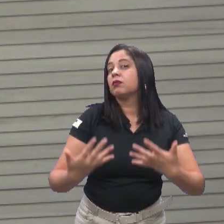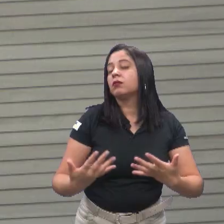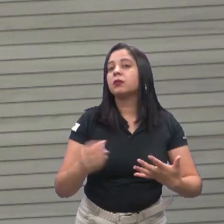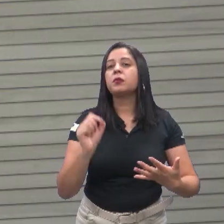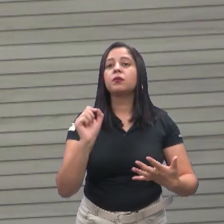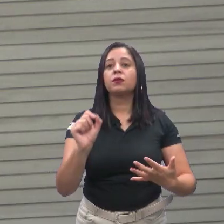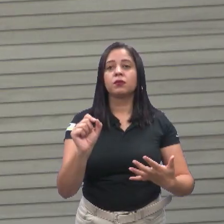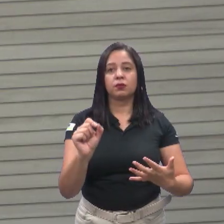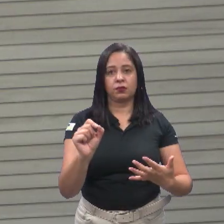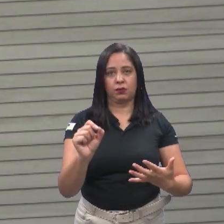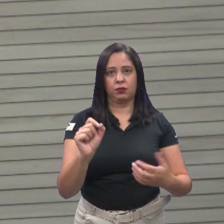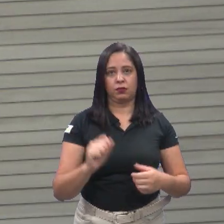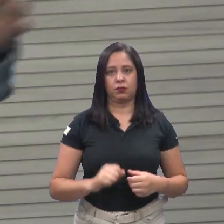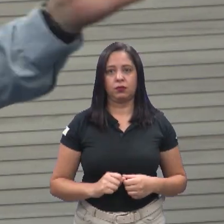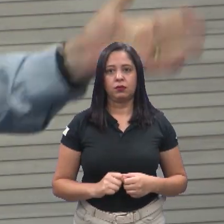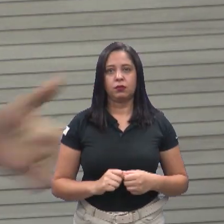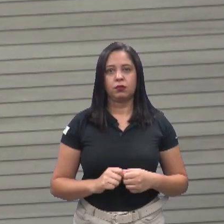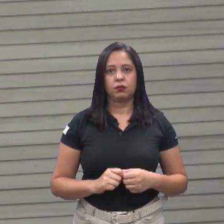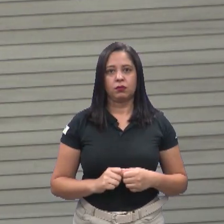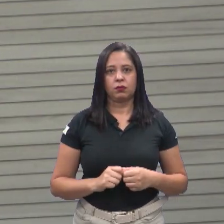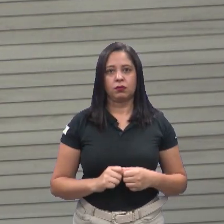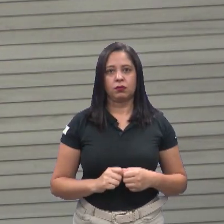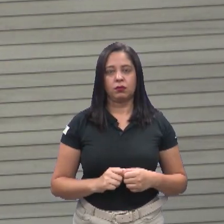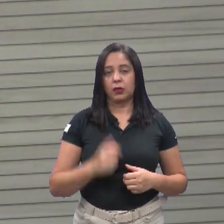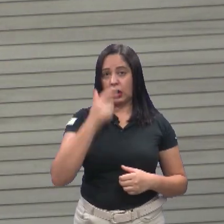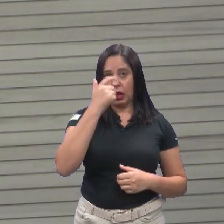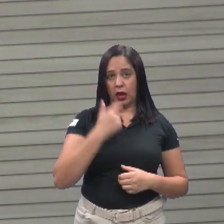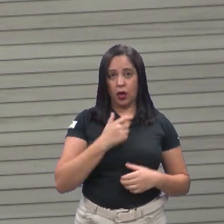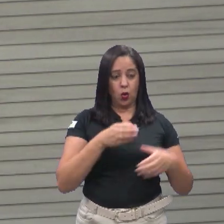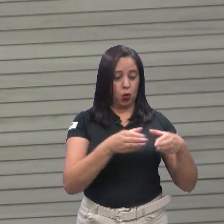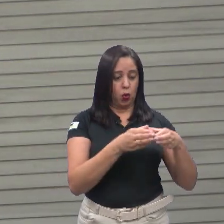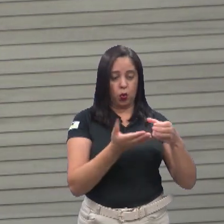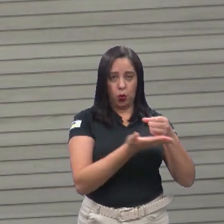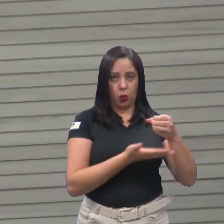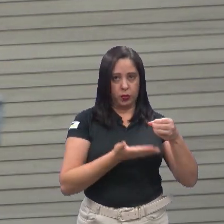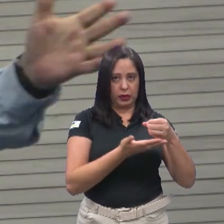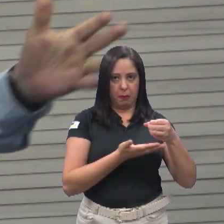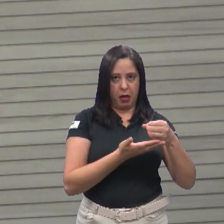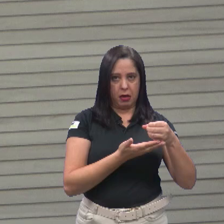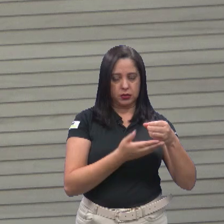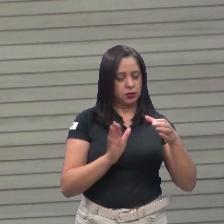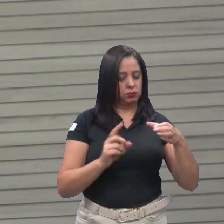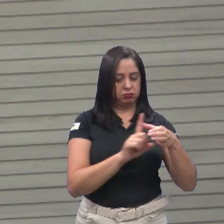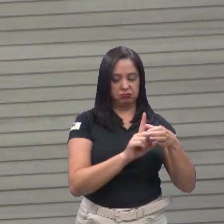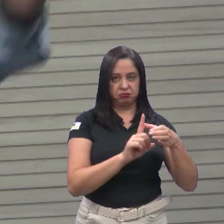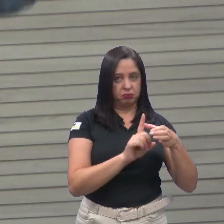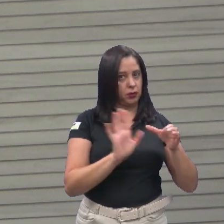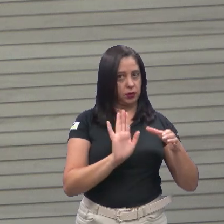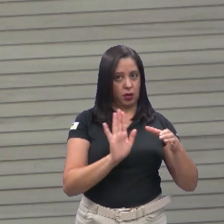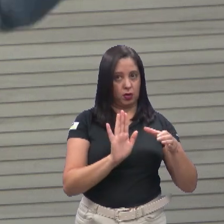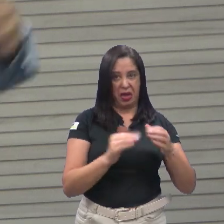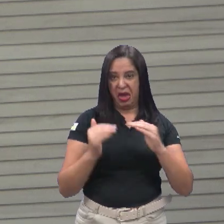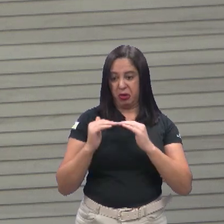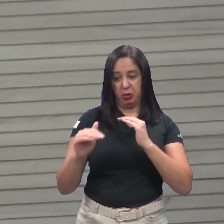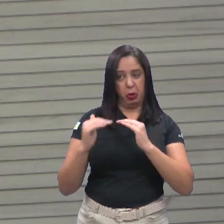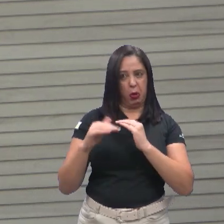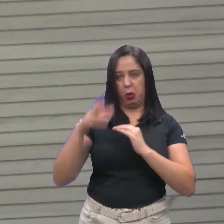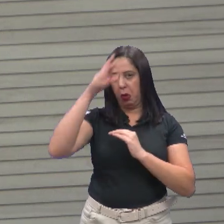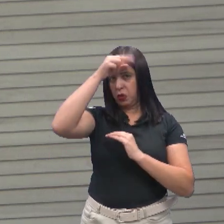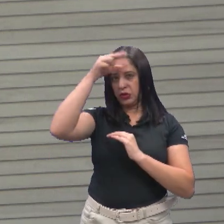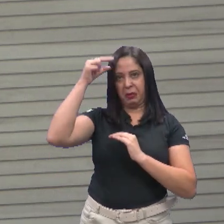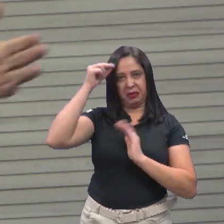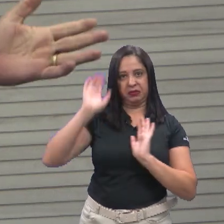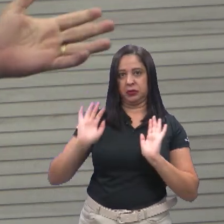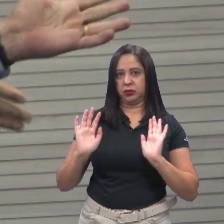relação a alguns fatos. Não faço parte da base, não concordo com muita coisa que esse governo tem feito, como essa situação